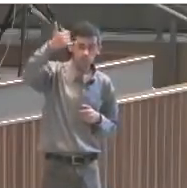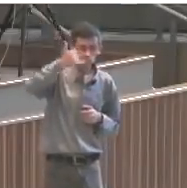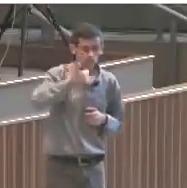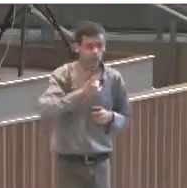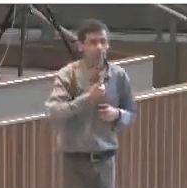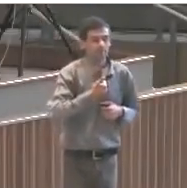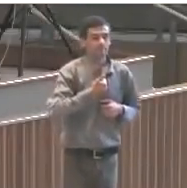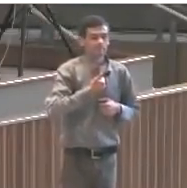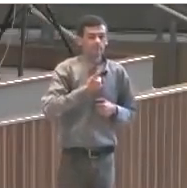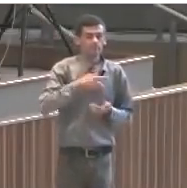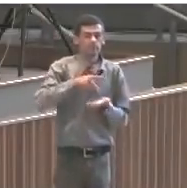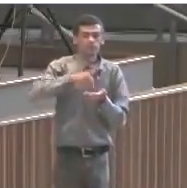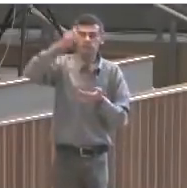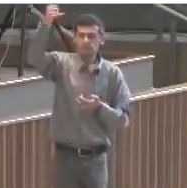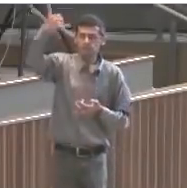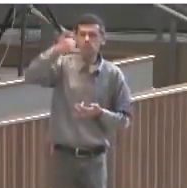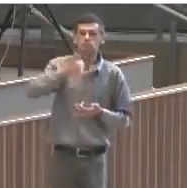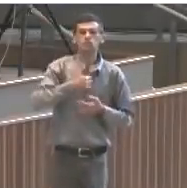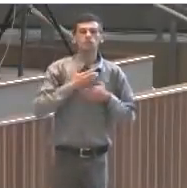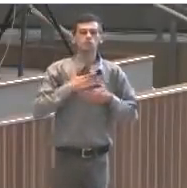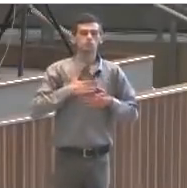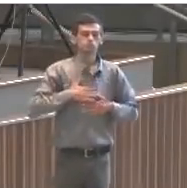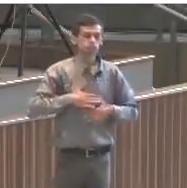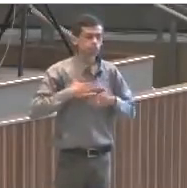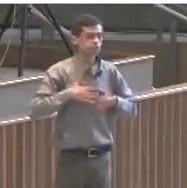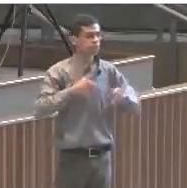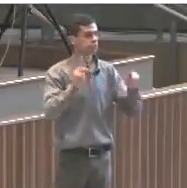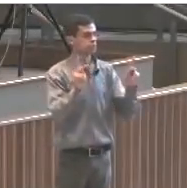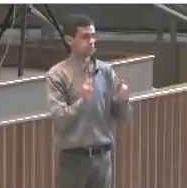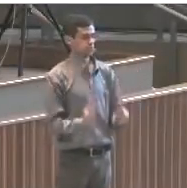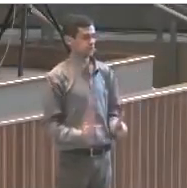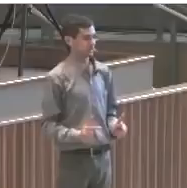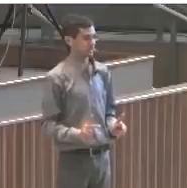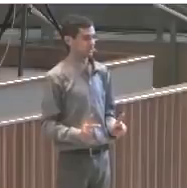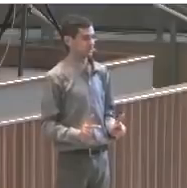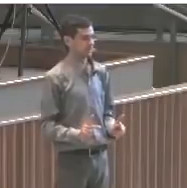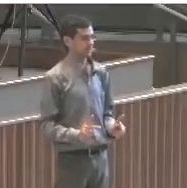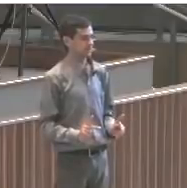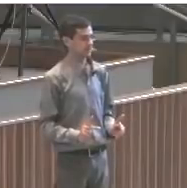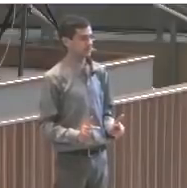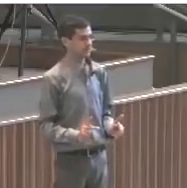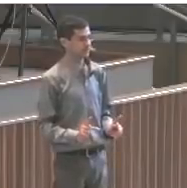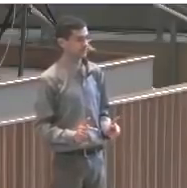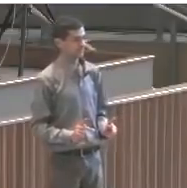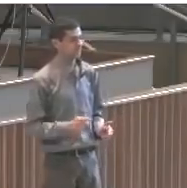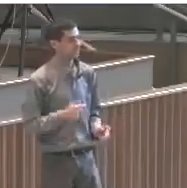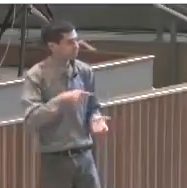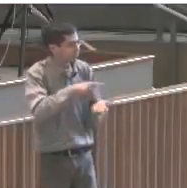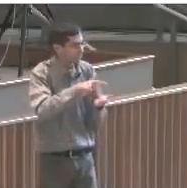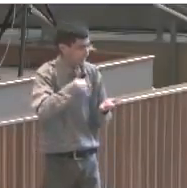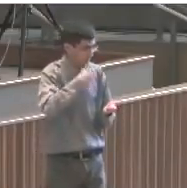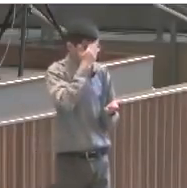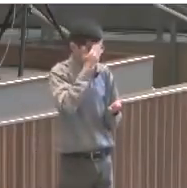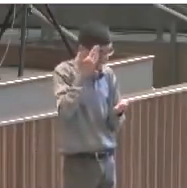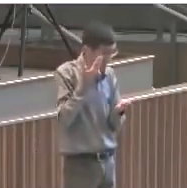você eu eu eu creio que deus fala com a gente